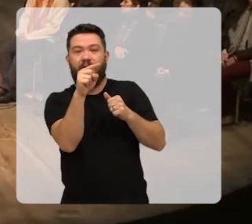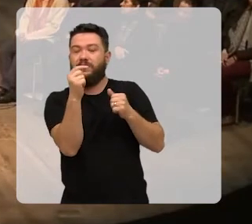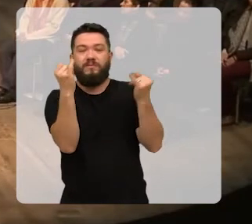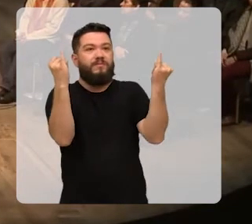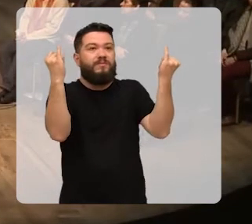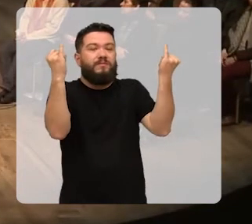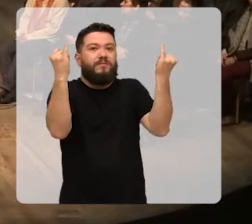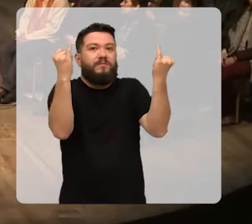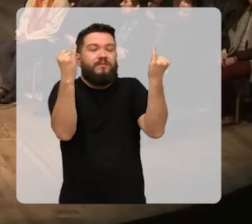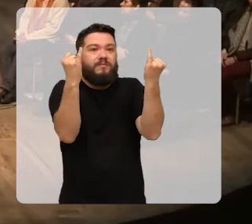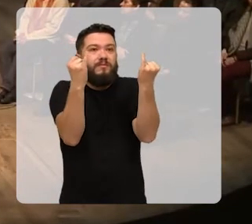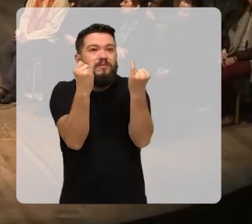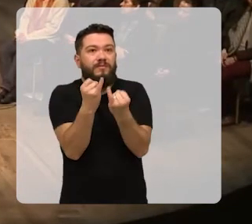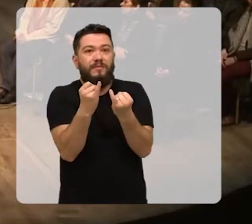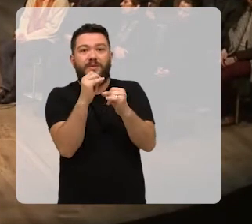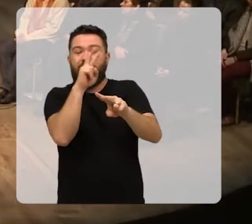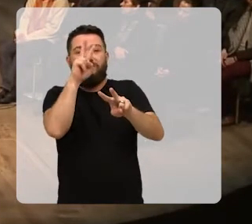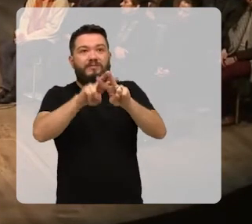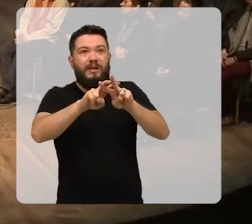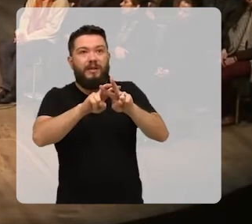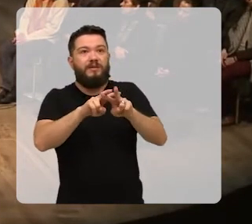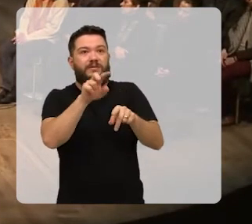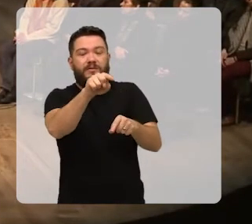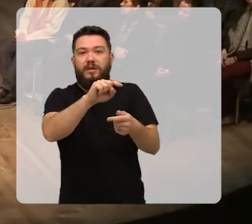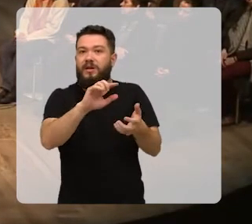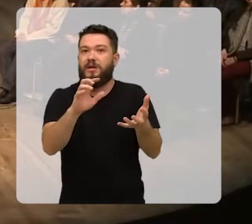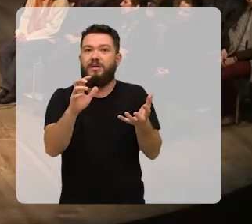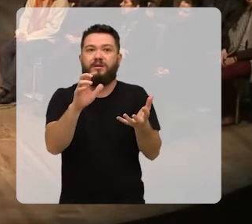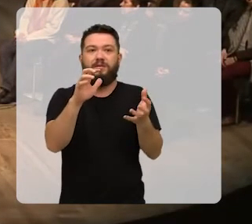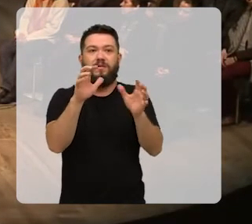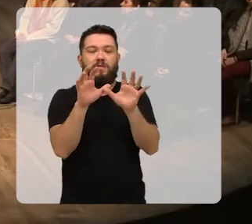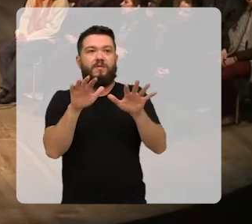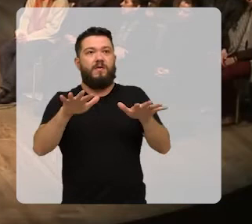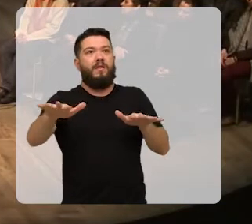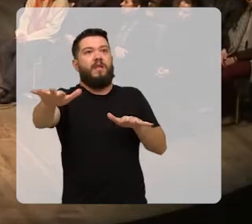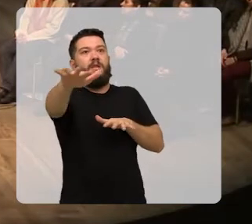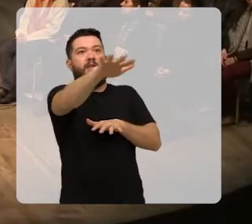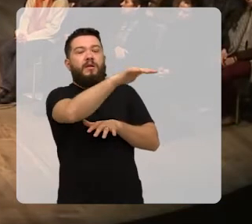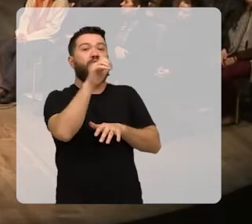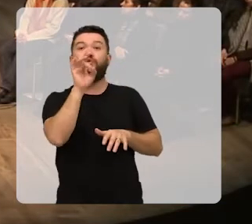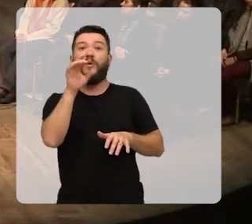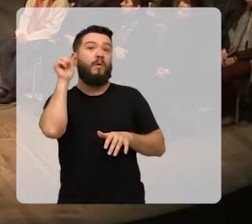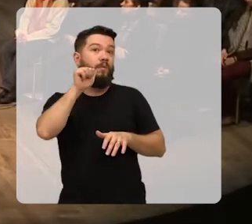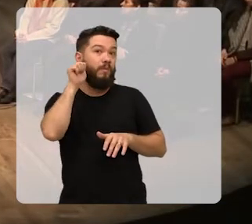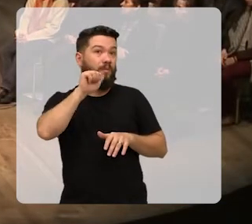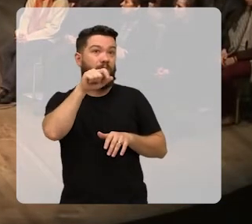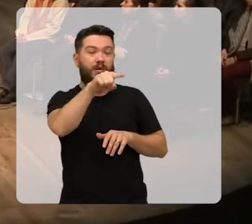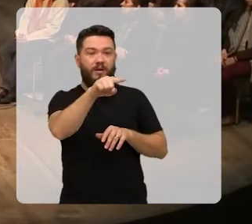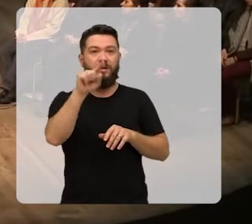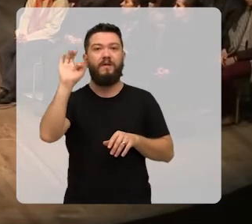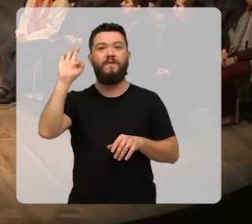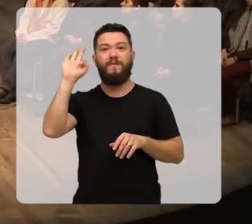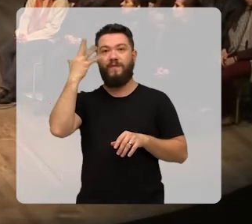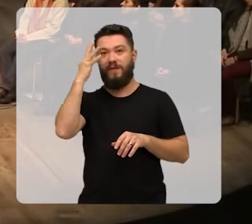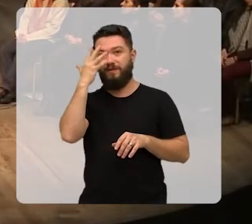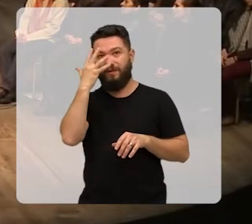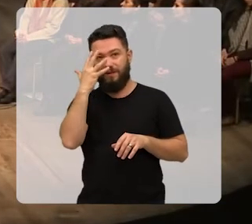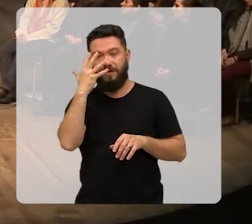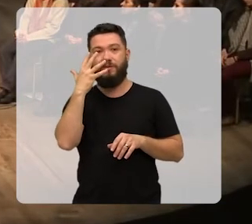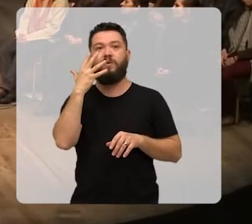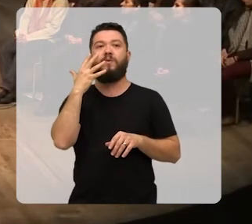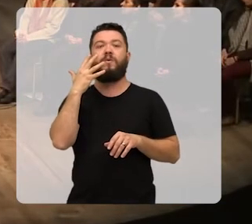que se encontrava no campo grande para mulheres. Em fevereiro o arame foi